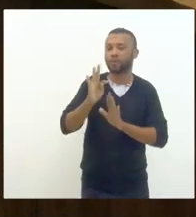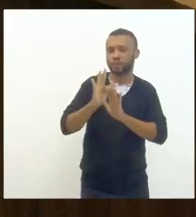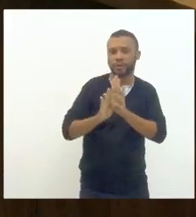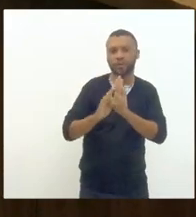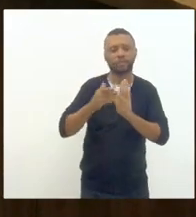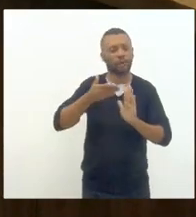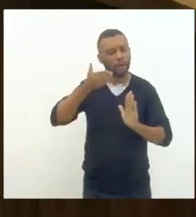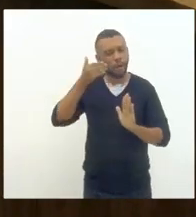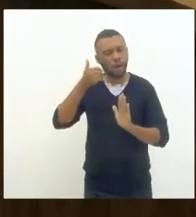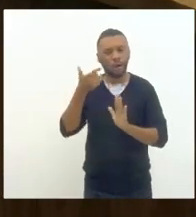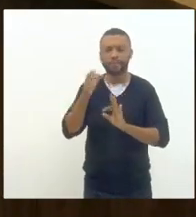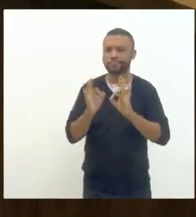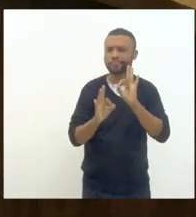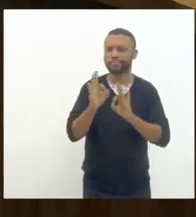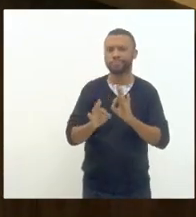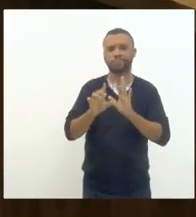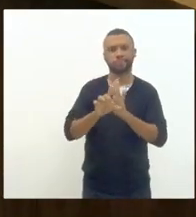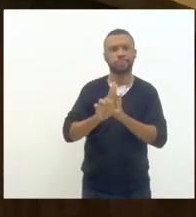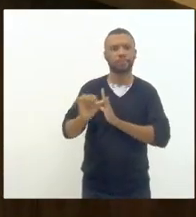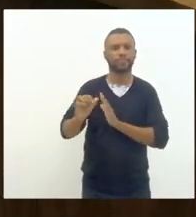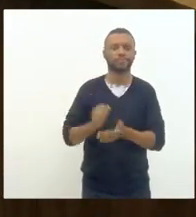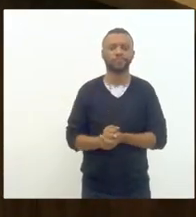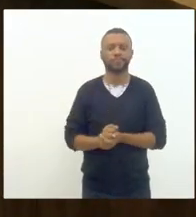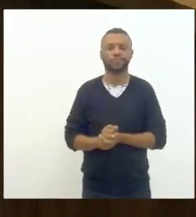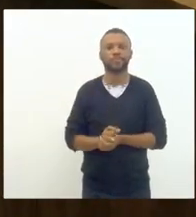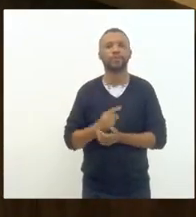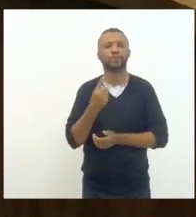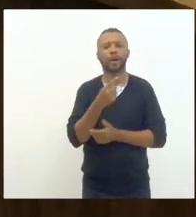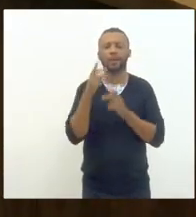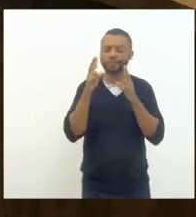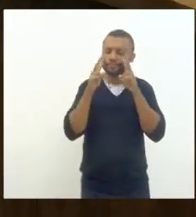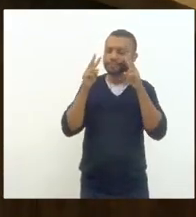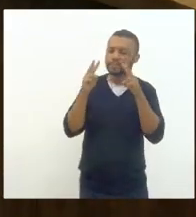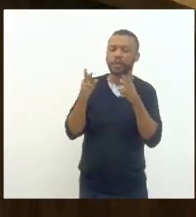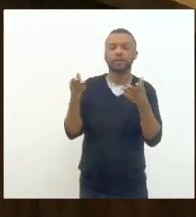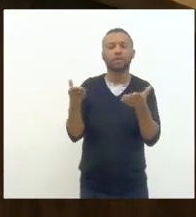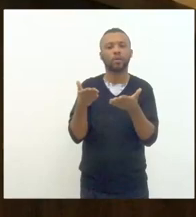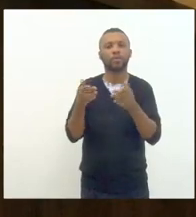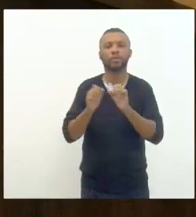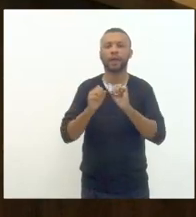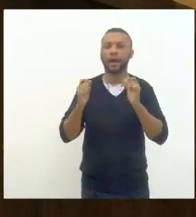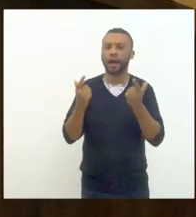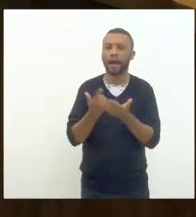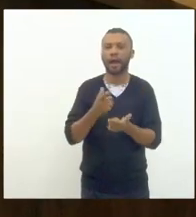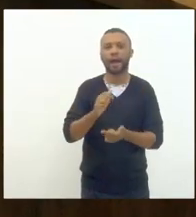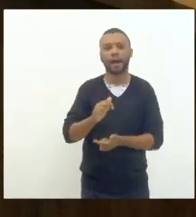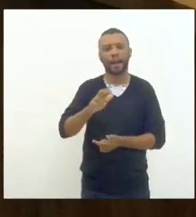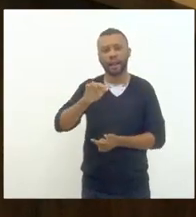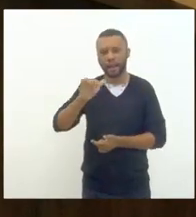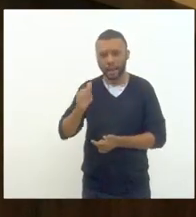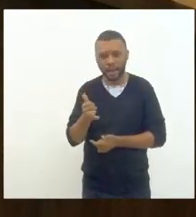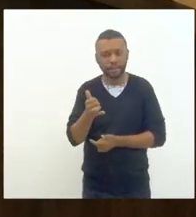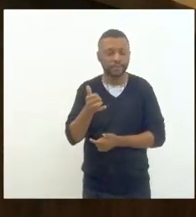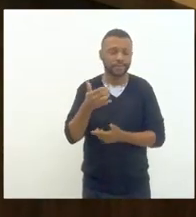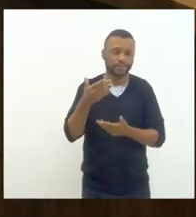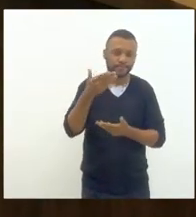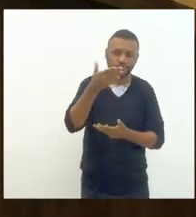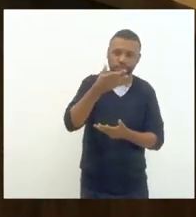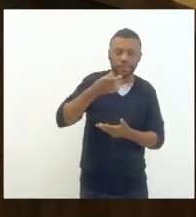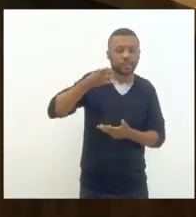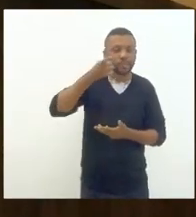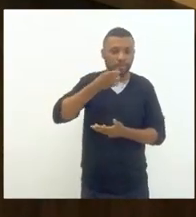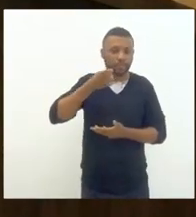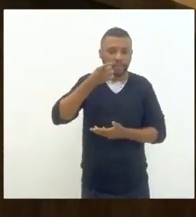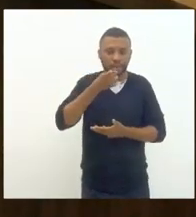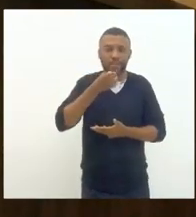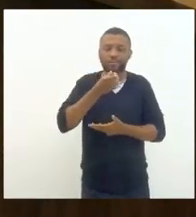com essa lei. E a gente aqui vê que a Assembleia Legislativa, deputado Coronel Salema e demais